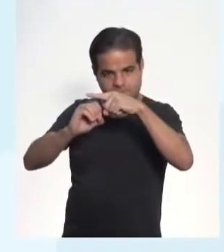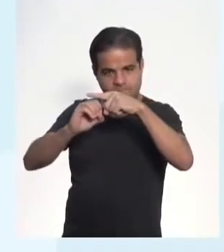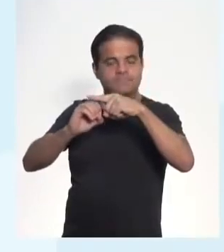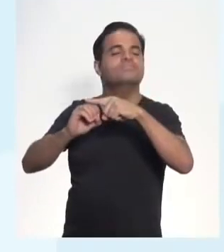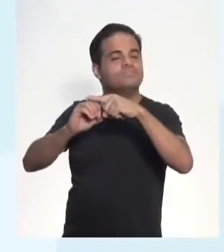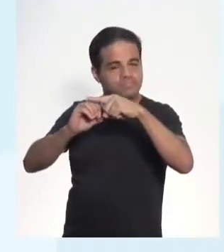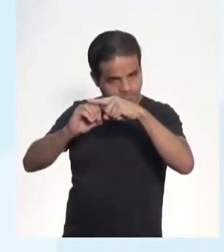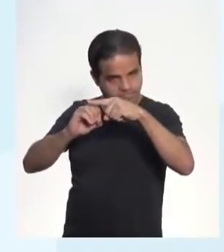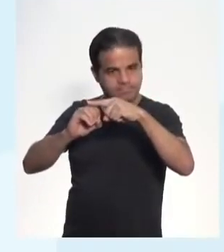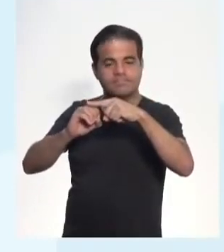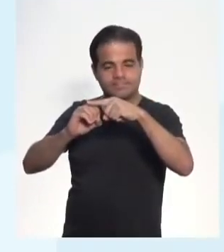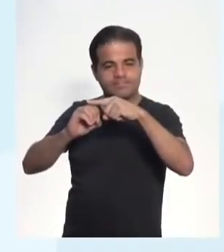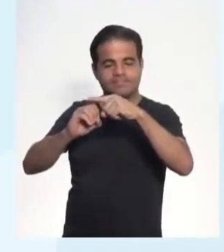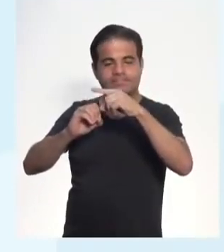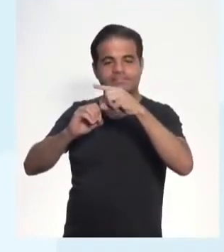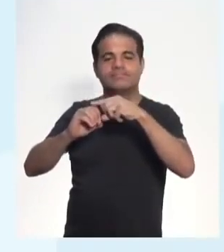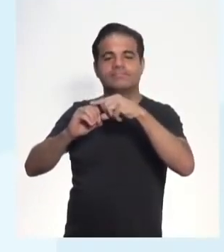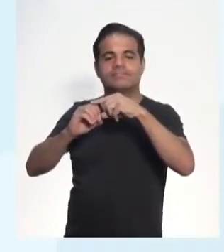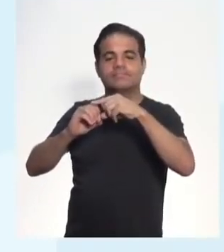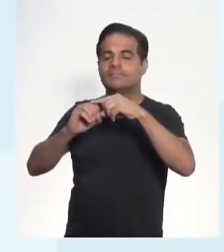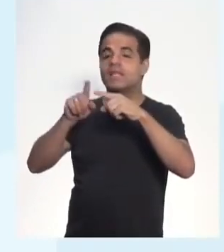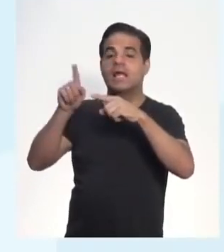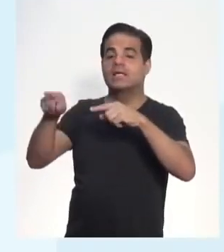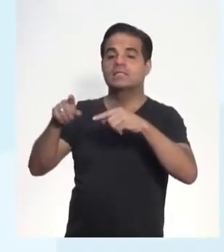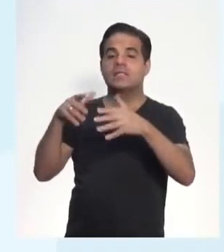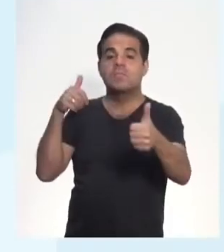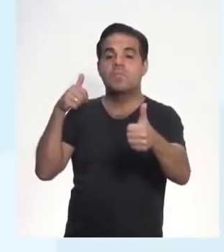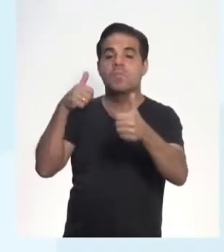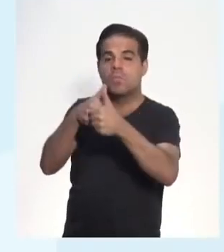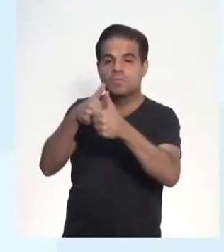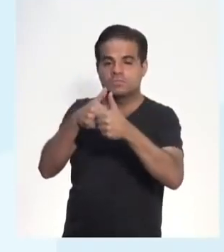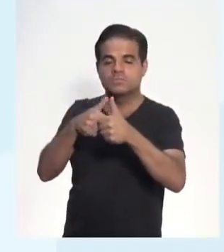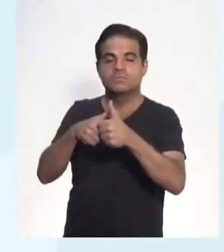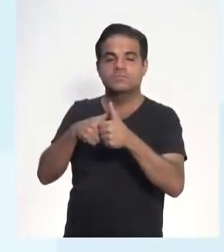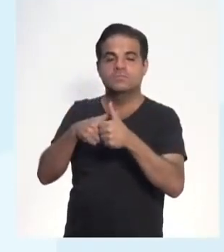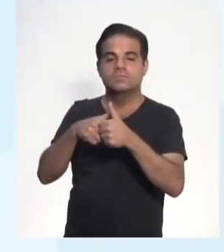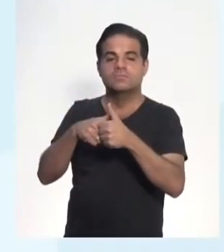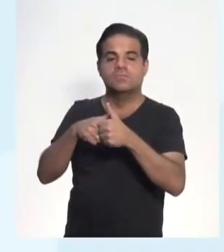lá, não tá. Né? É que você está muito perto das